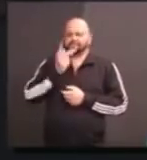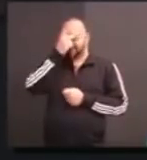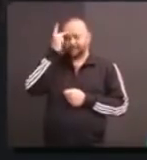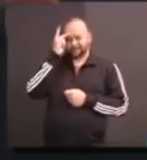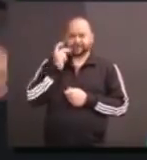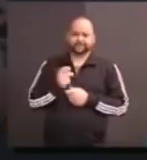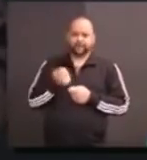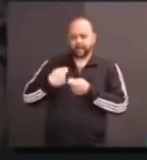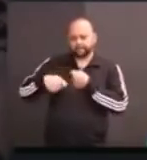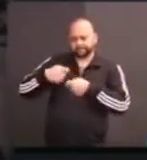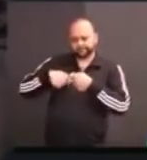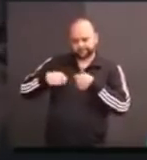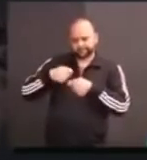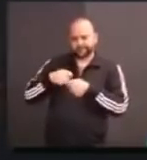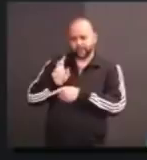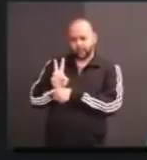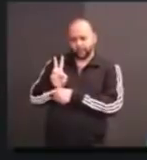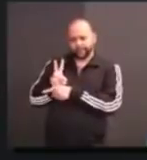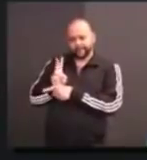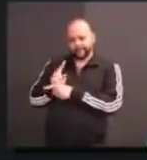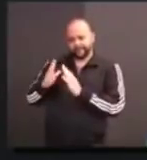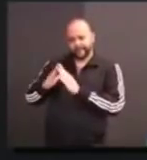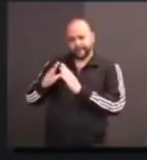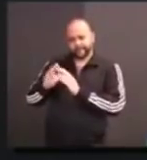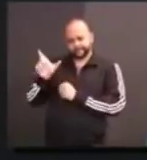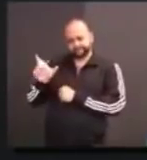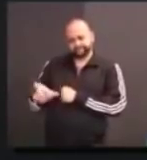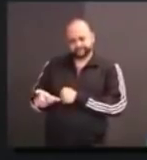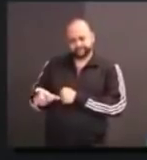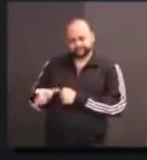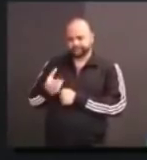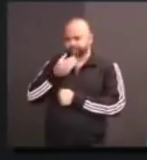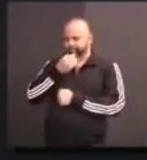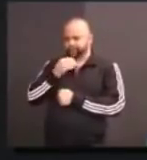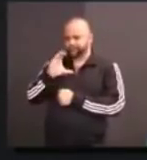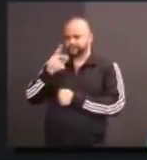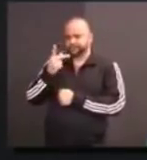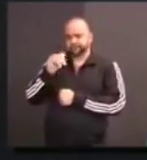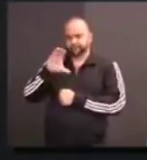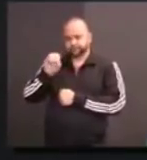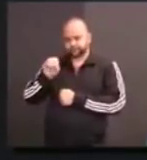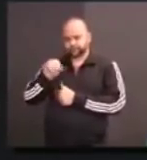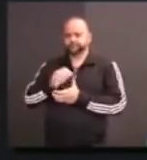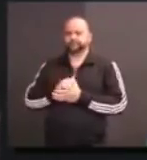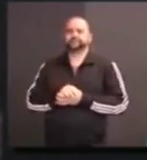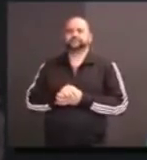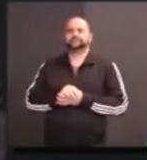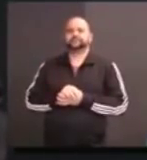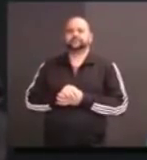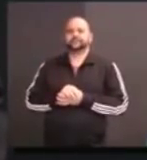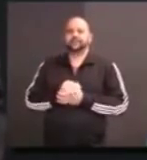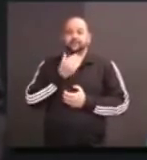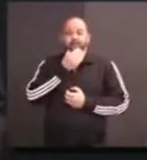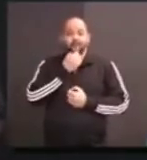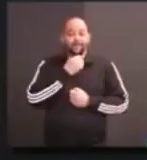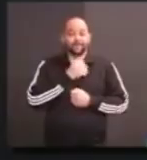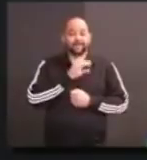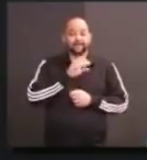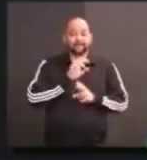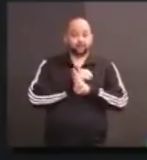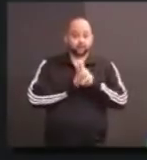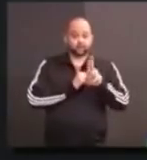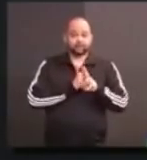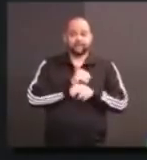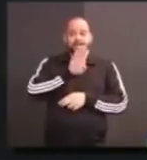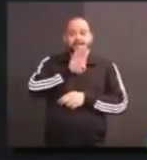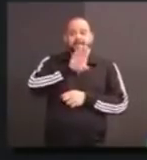administrador de sua casa, o Benedito. O Benedito cozinhava muito bem,